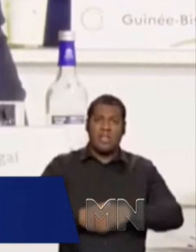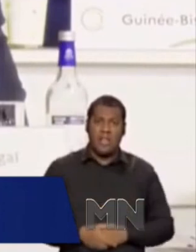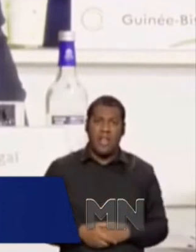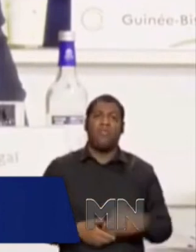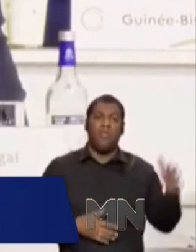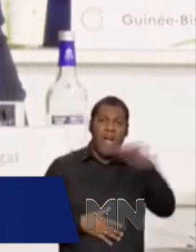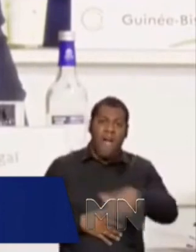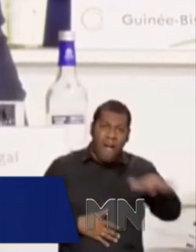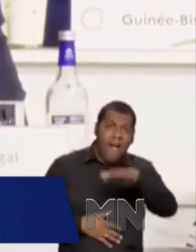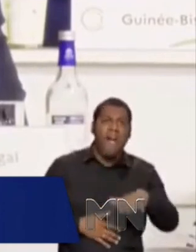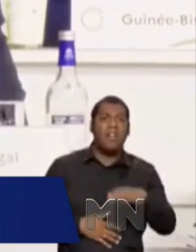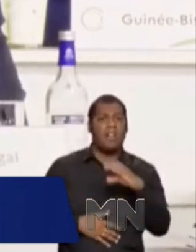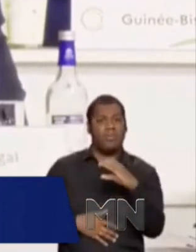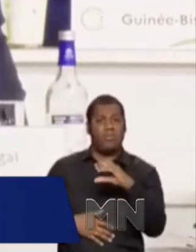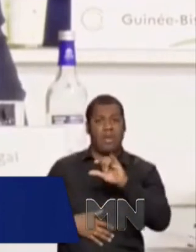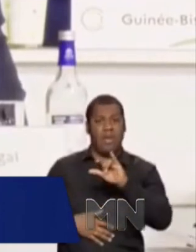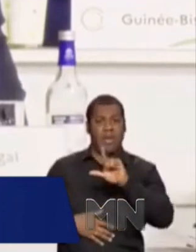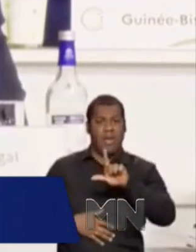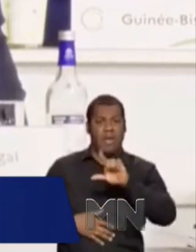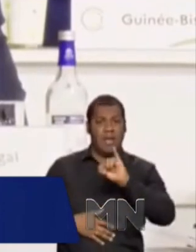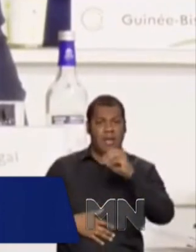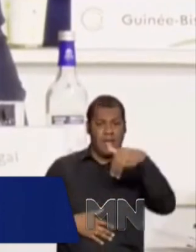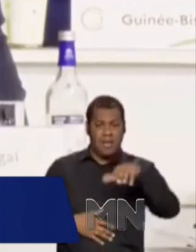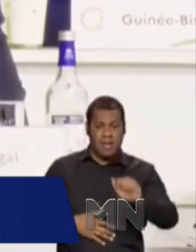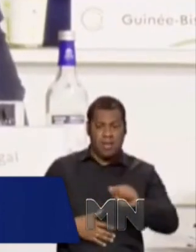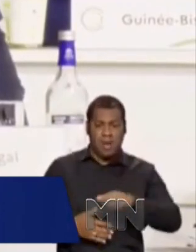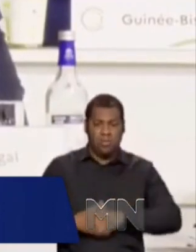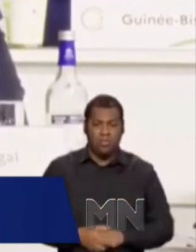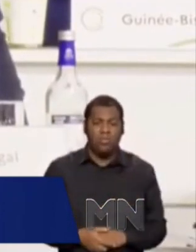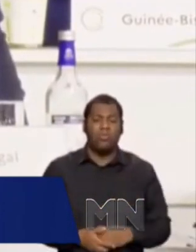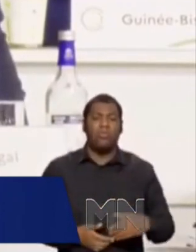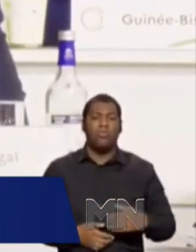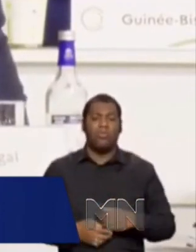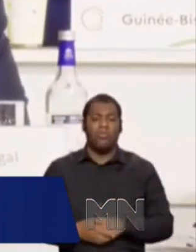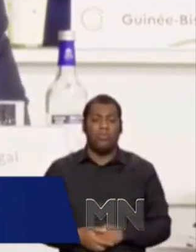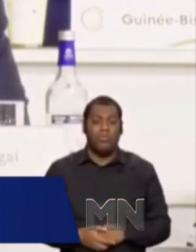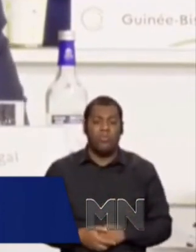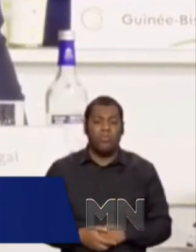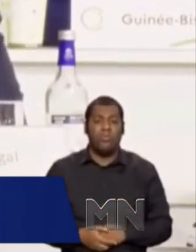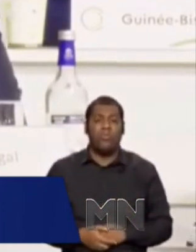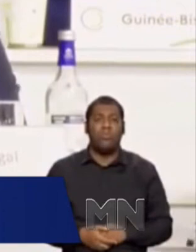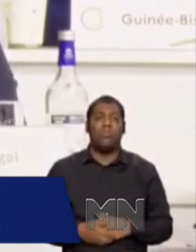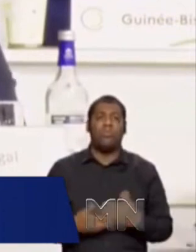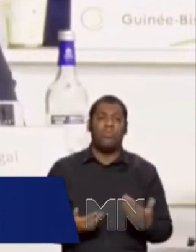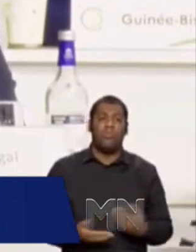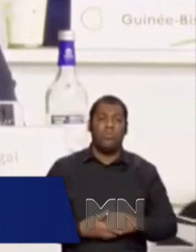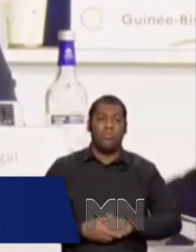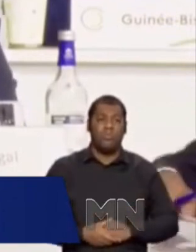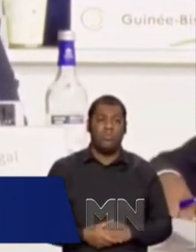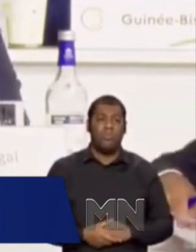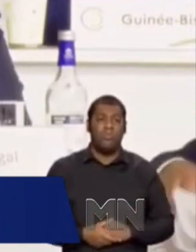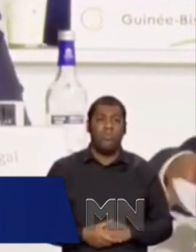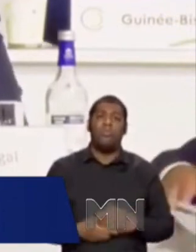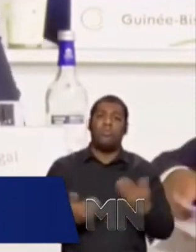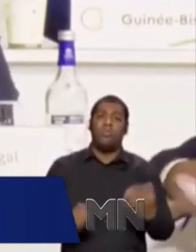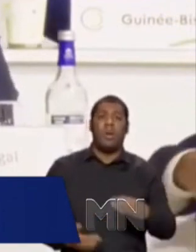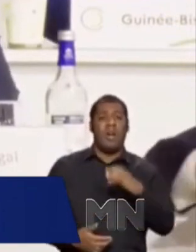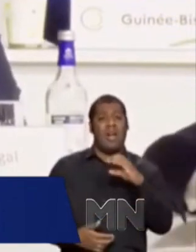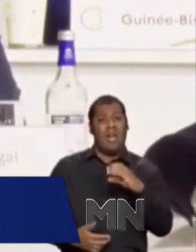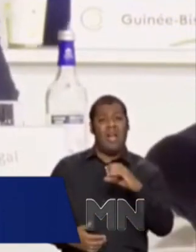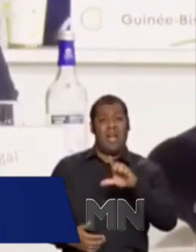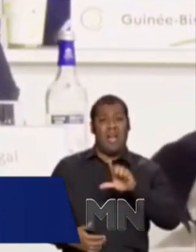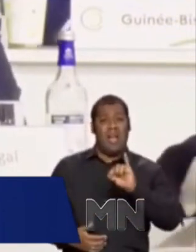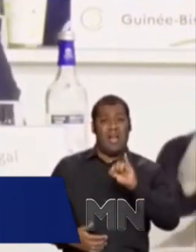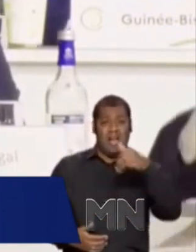em infraestrutura para mudar a vida das pessoas. Lula criticou a ONU de novo, criticou o FMI, criticou o